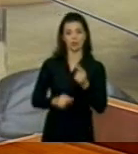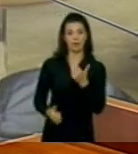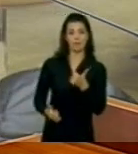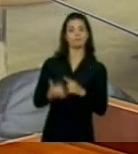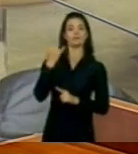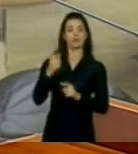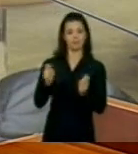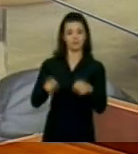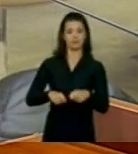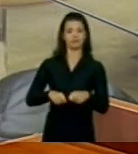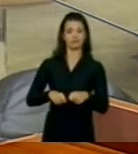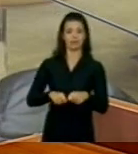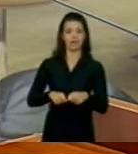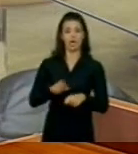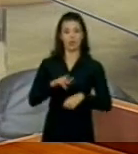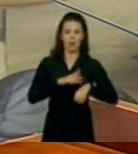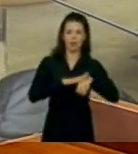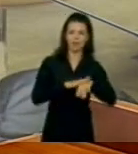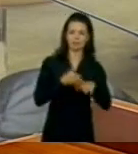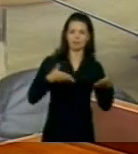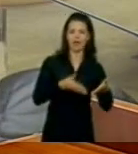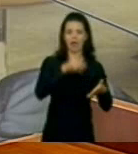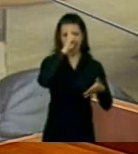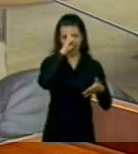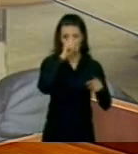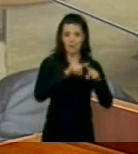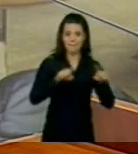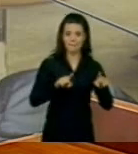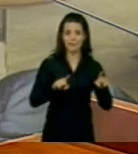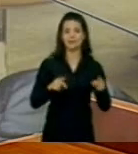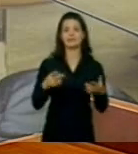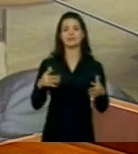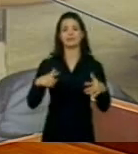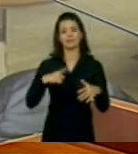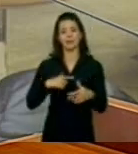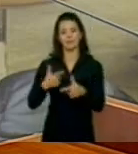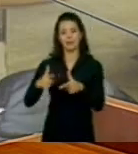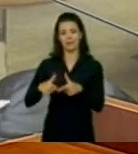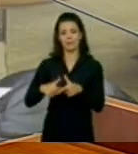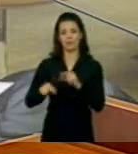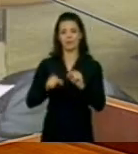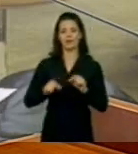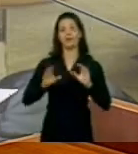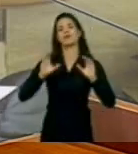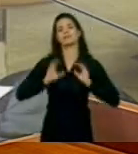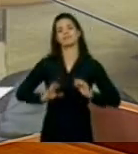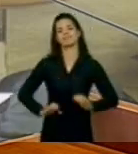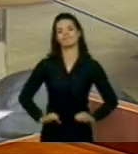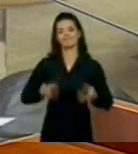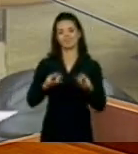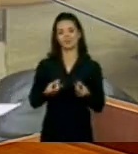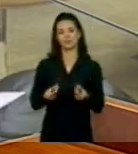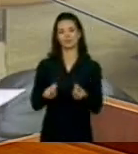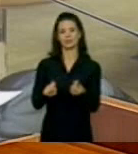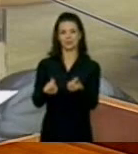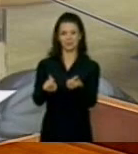infartes que não nos hospitalizam, mas vão minando a nossa saúde cívica e fazendo da cidadania do brasileiro uma coisa